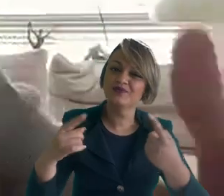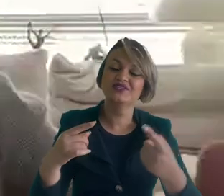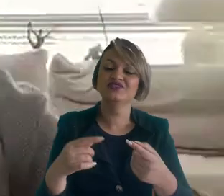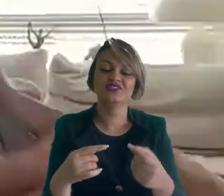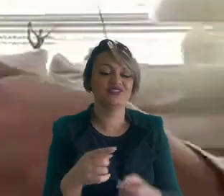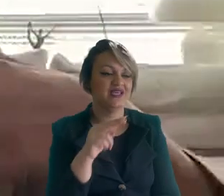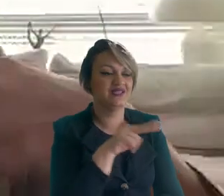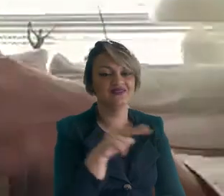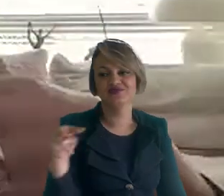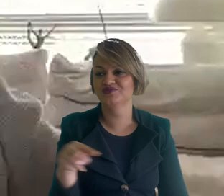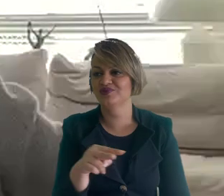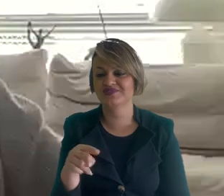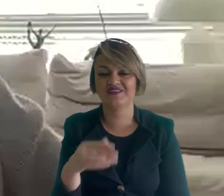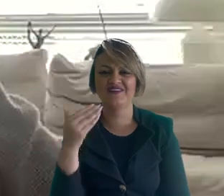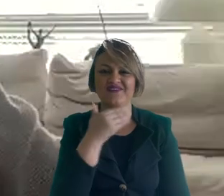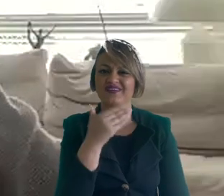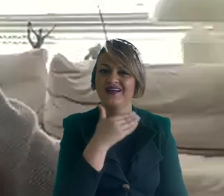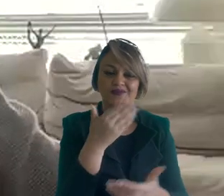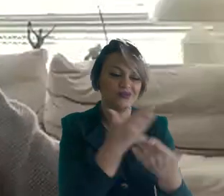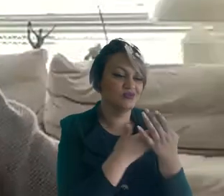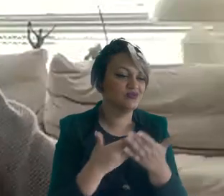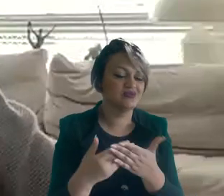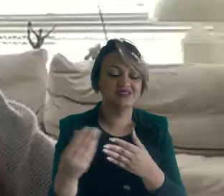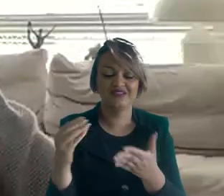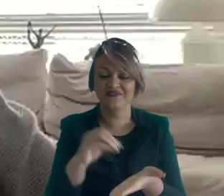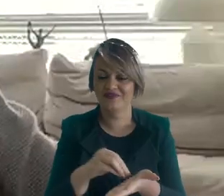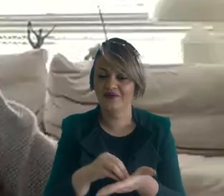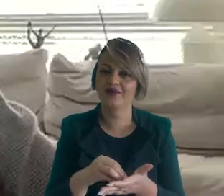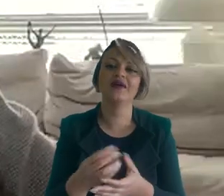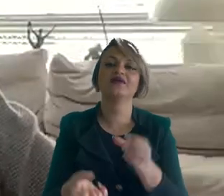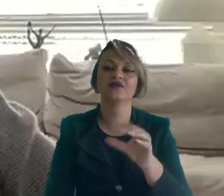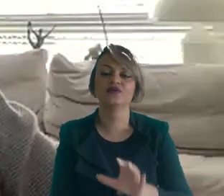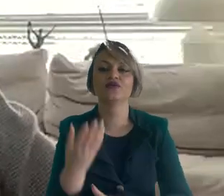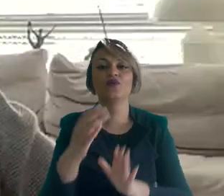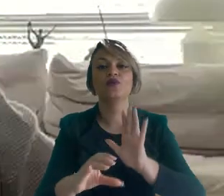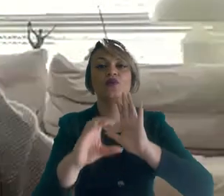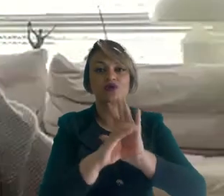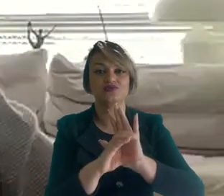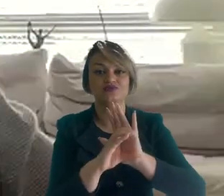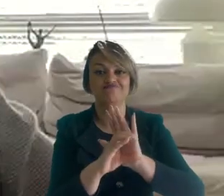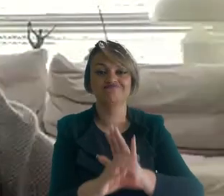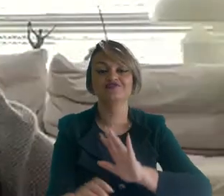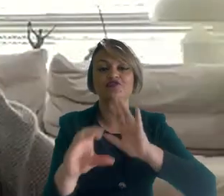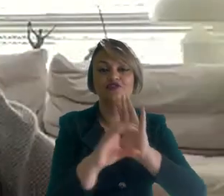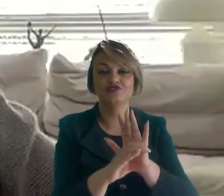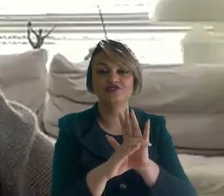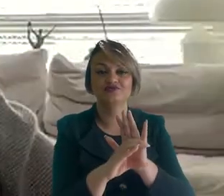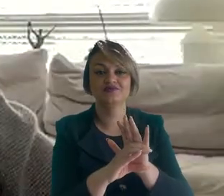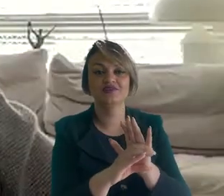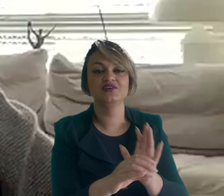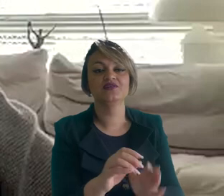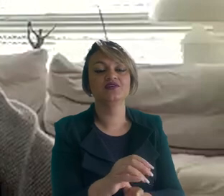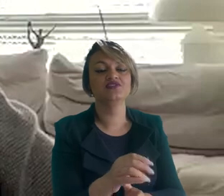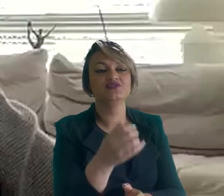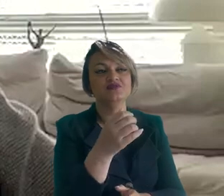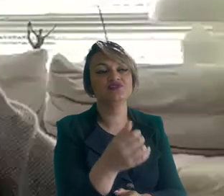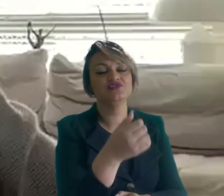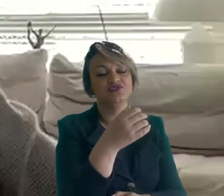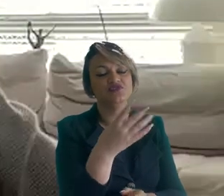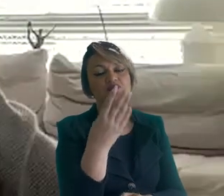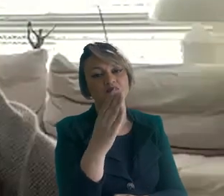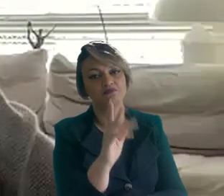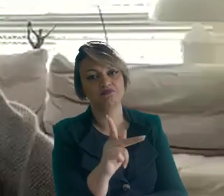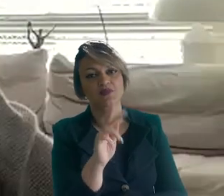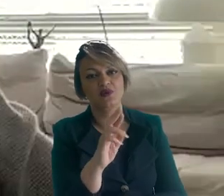nem o direito civil nem o processo civil veio o Código de Processo Civil de 15:16 aí